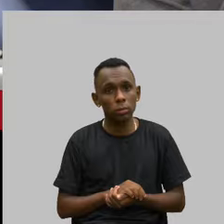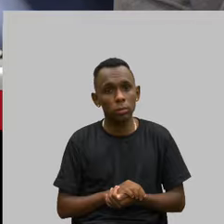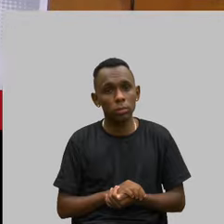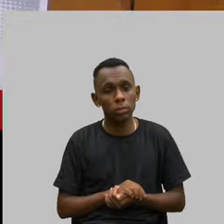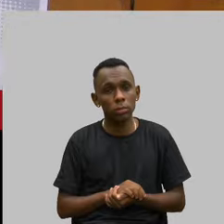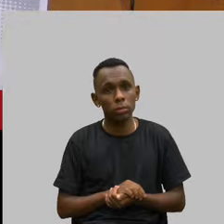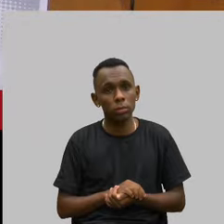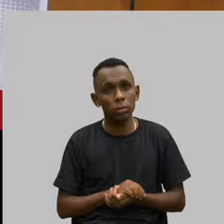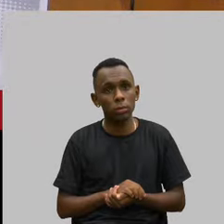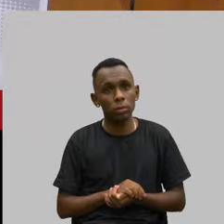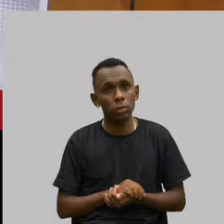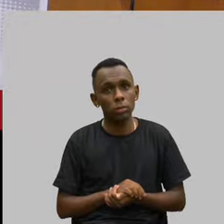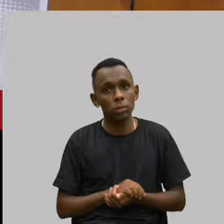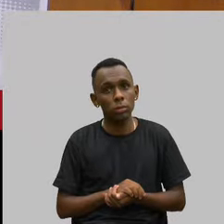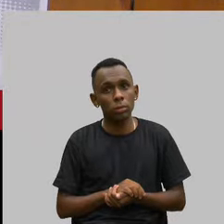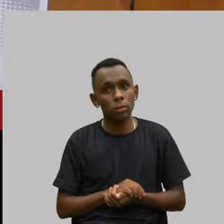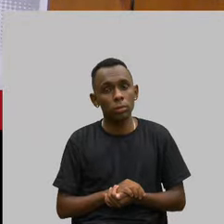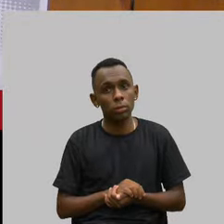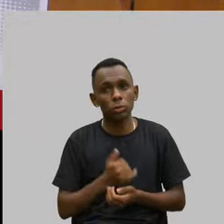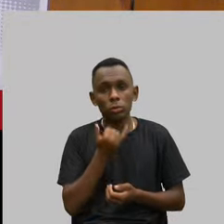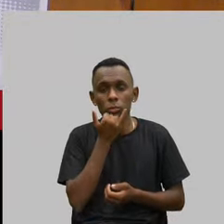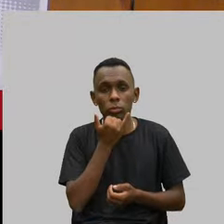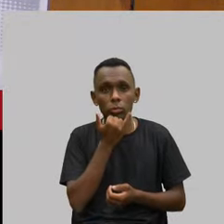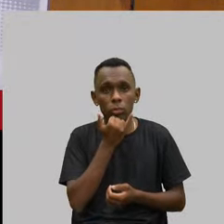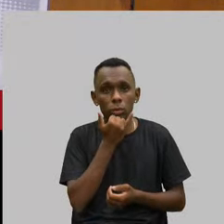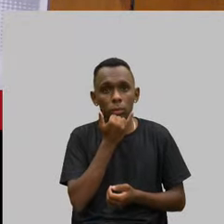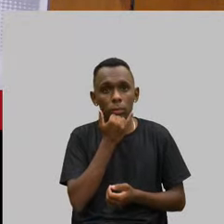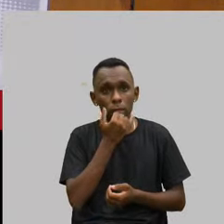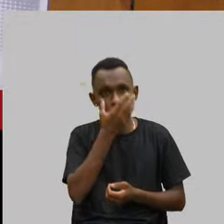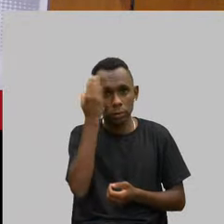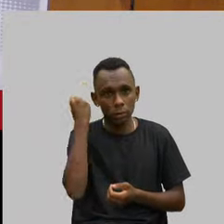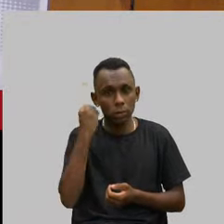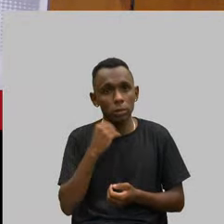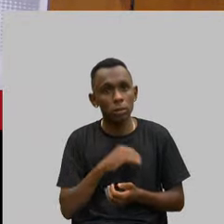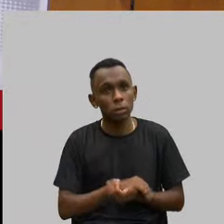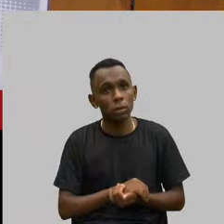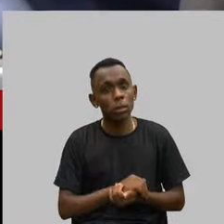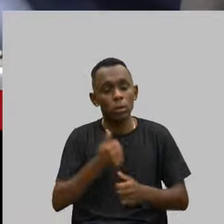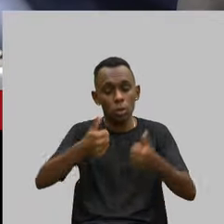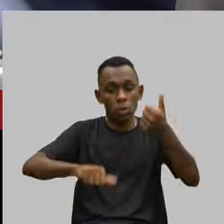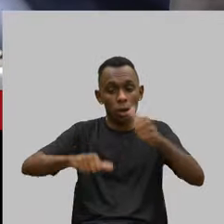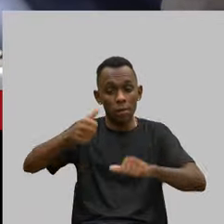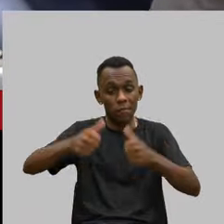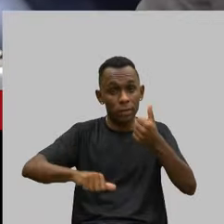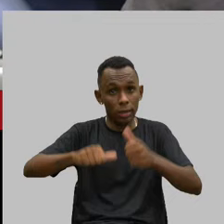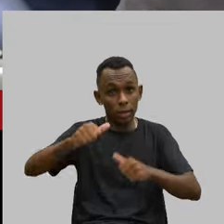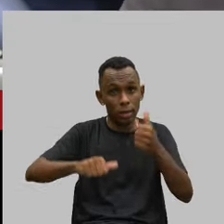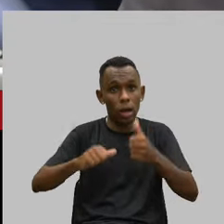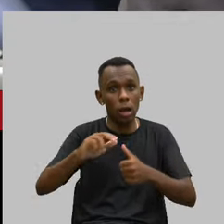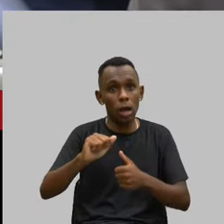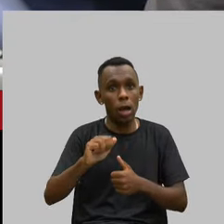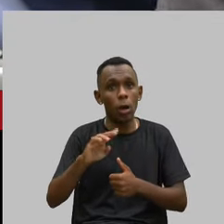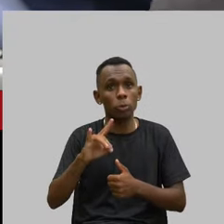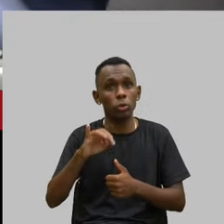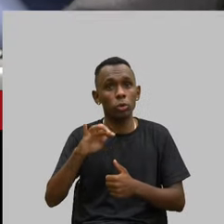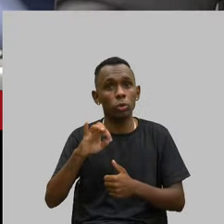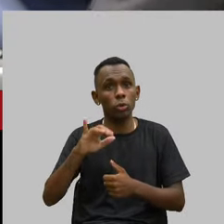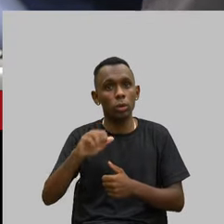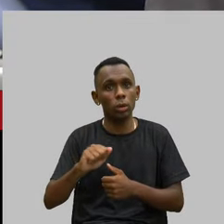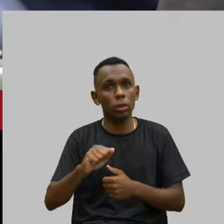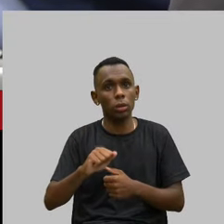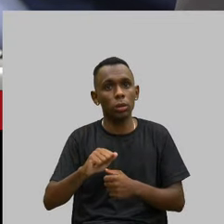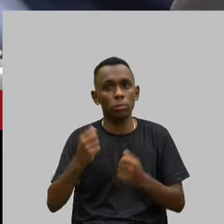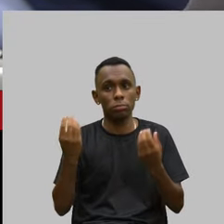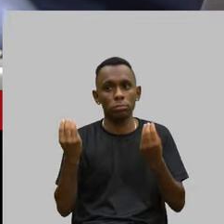que tem são foram duas notícias diferentes verdade desculpe auditoria aquela notícia que saiu no Jornal é